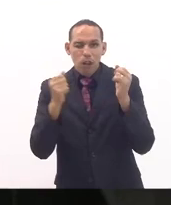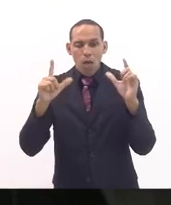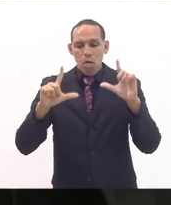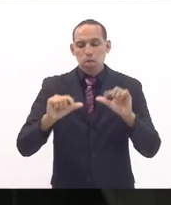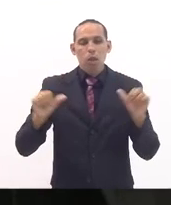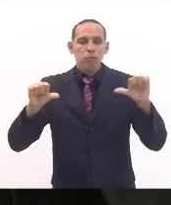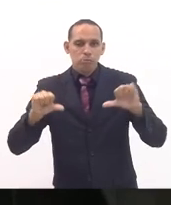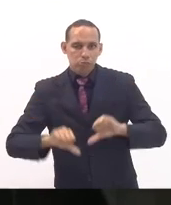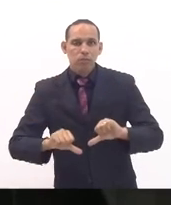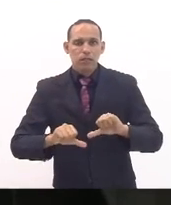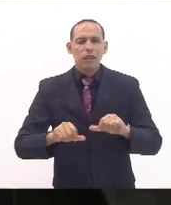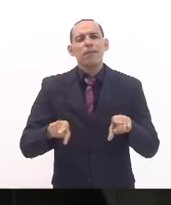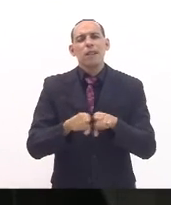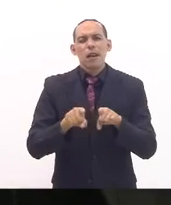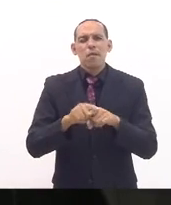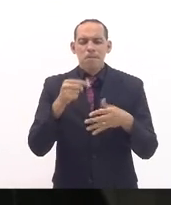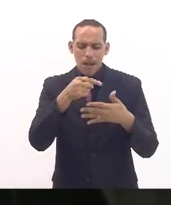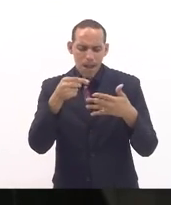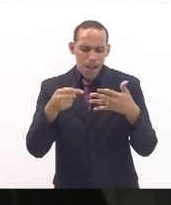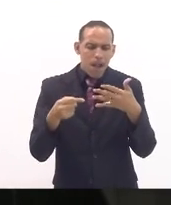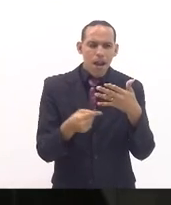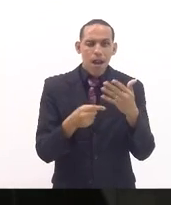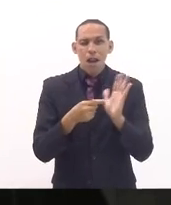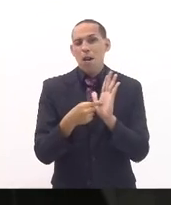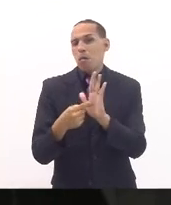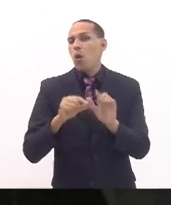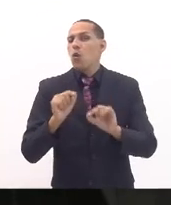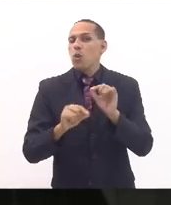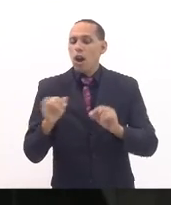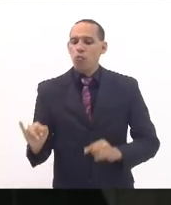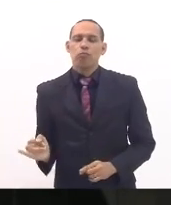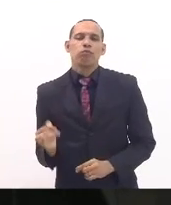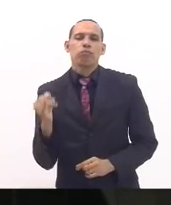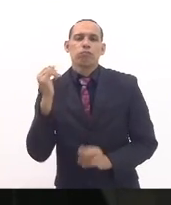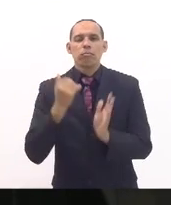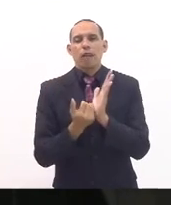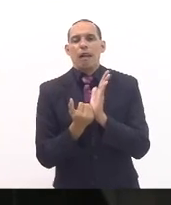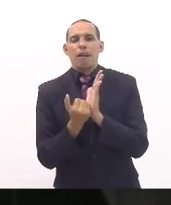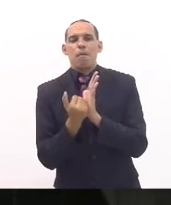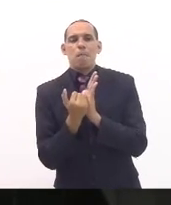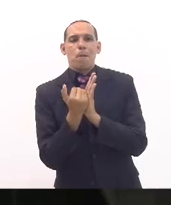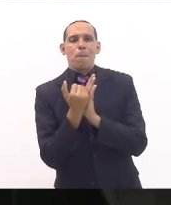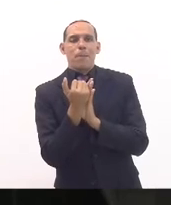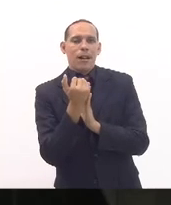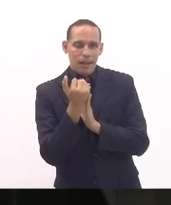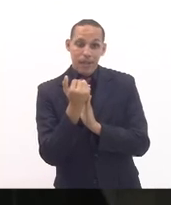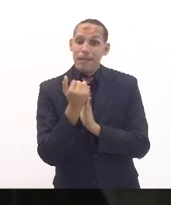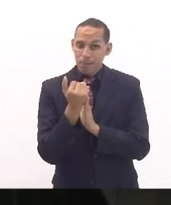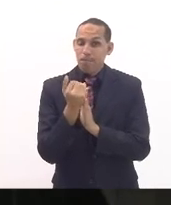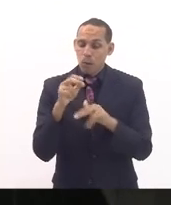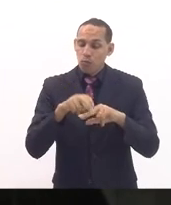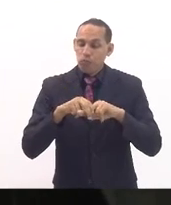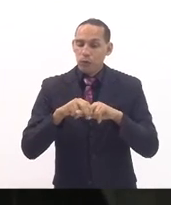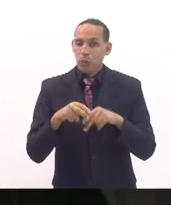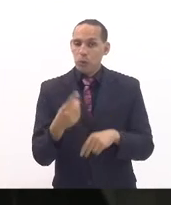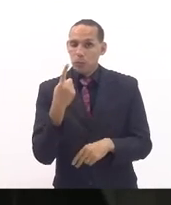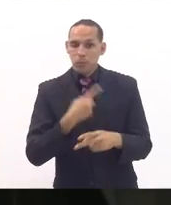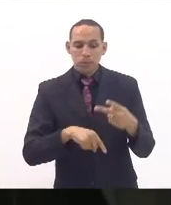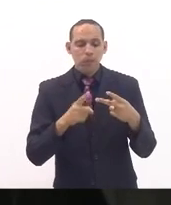e aponta entre outros entre outros fatores para alta de juros como uma das suas uma das suas razões